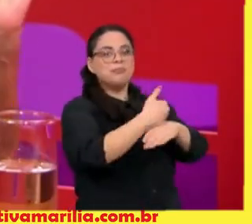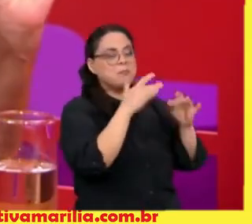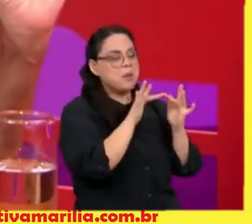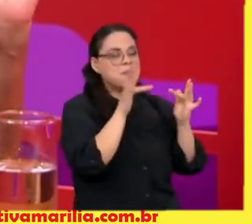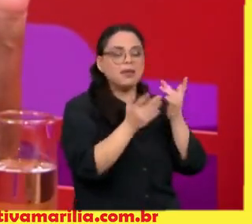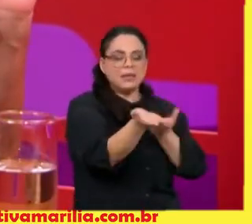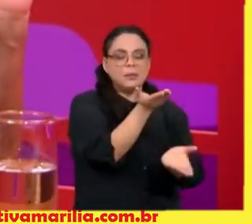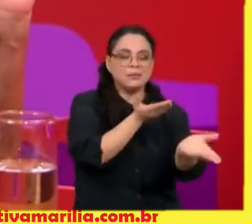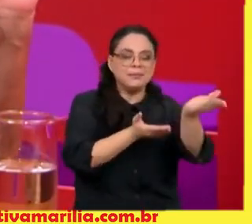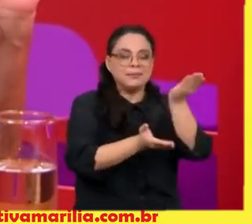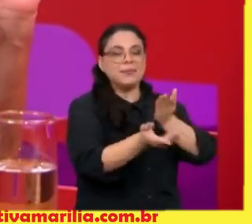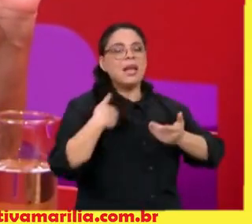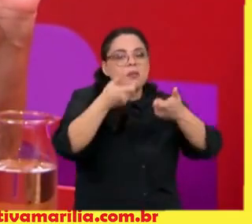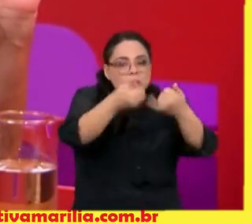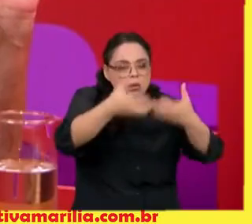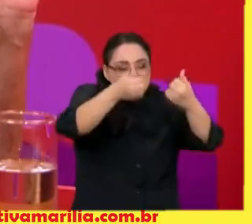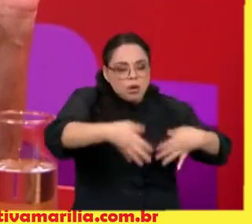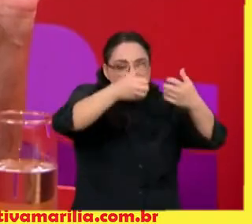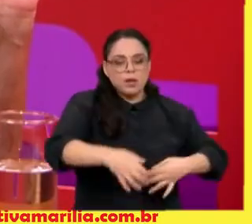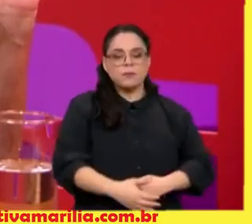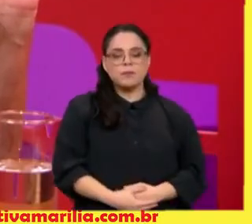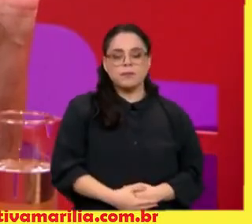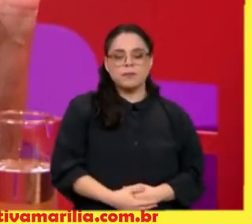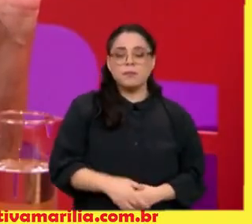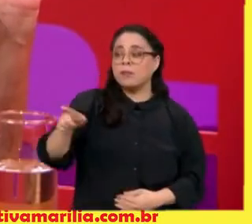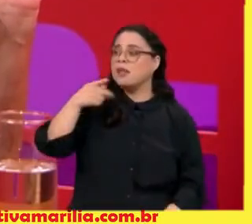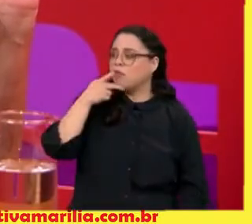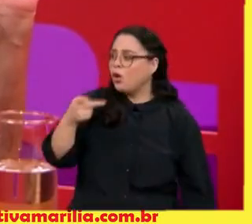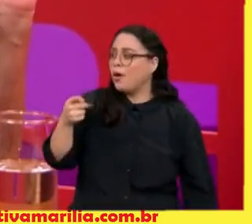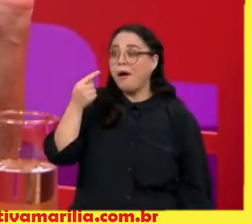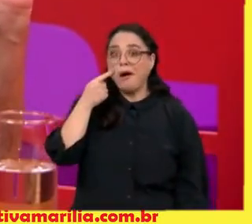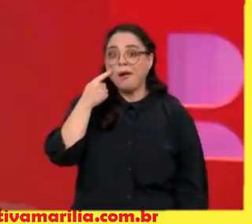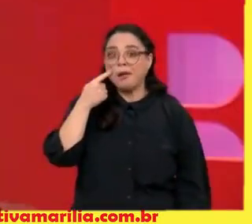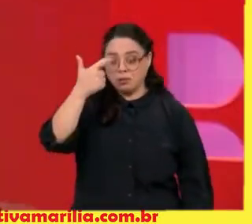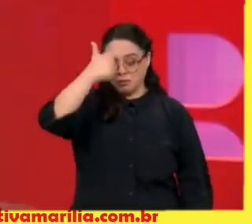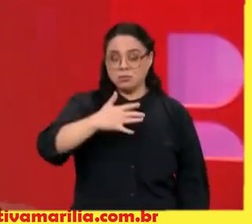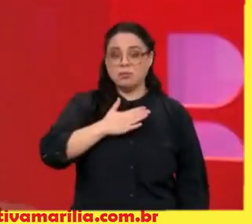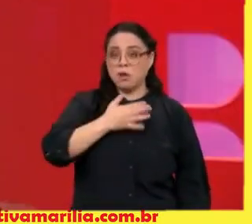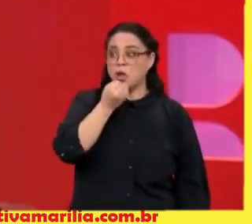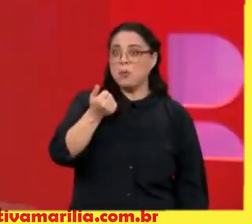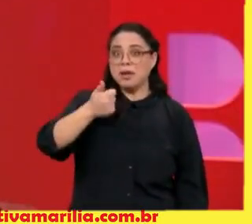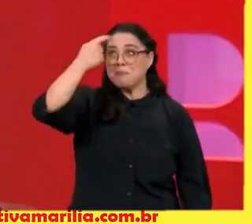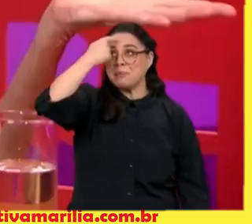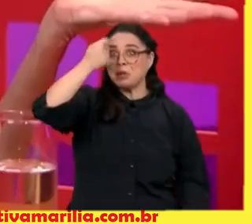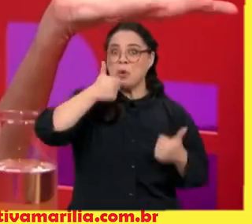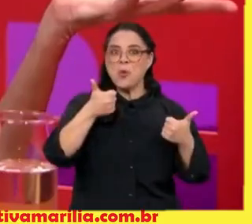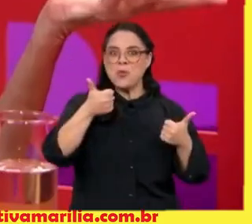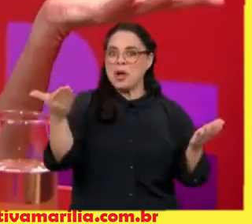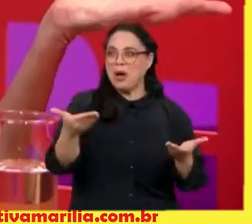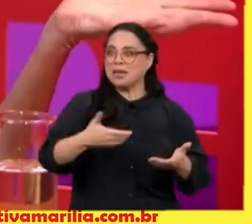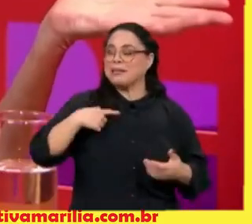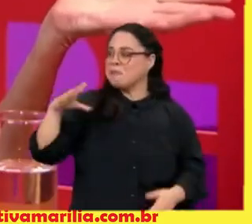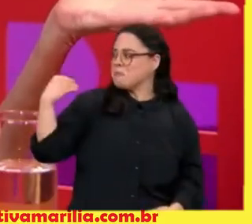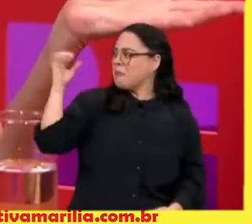um dia ele falou para mim, doutora, minha mente está livre, eu posso ir embora. Se deu alta. Se deu alta, eu falei, uau, se algum dia